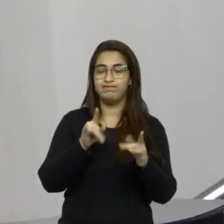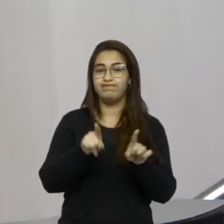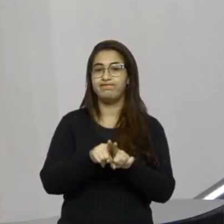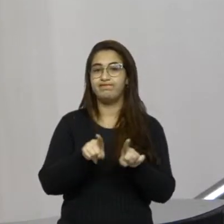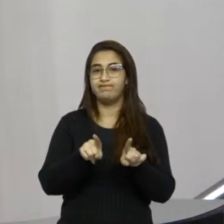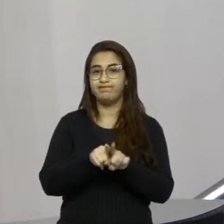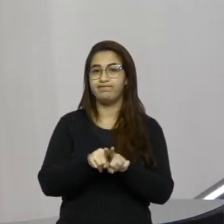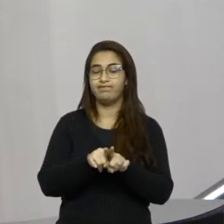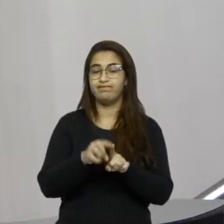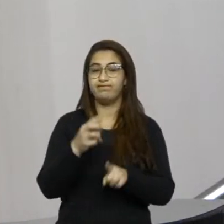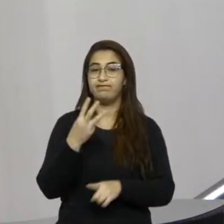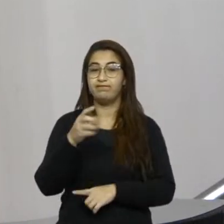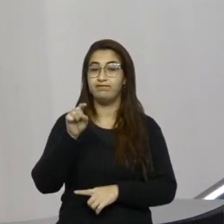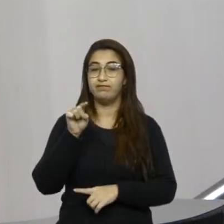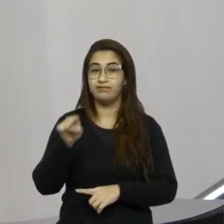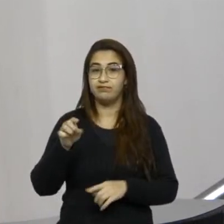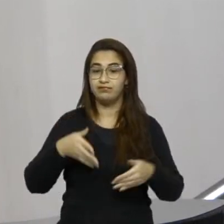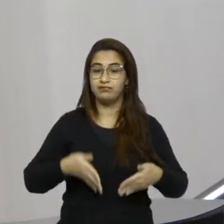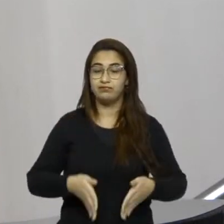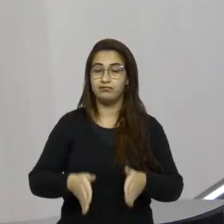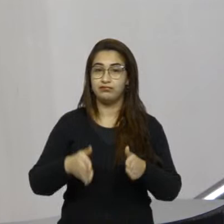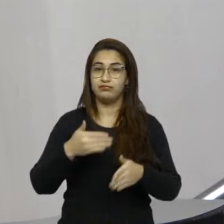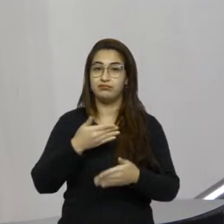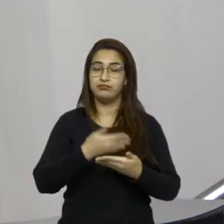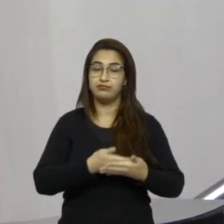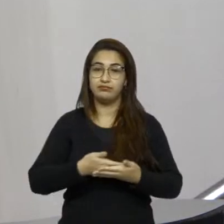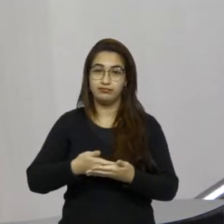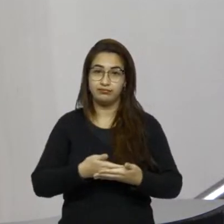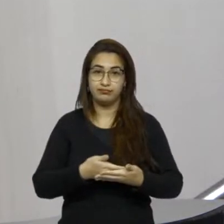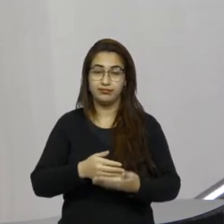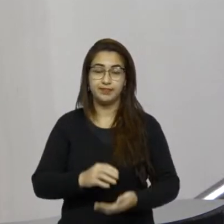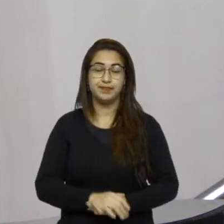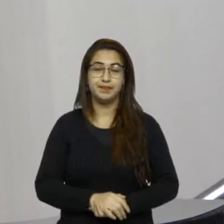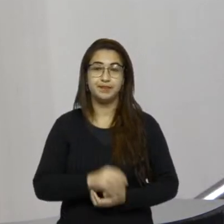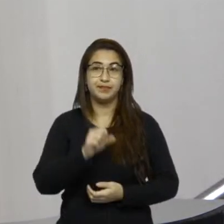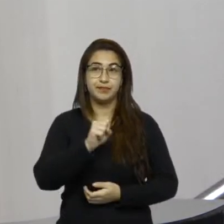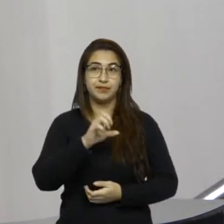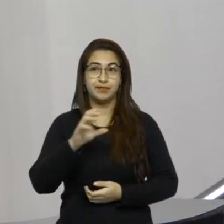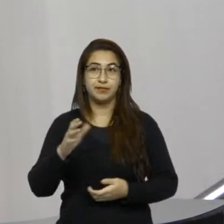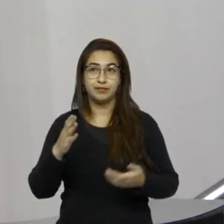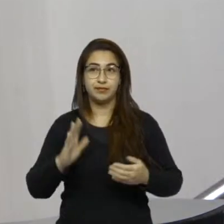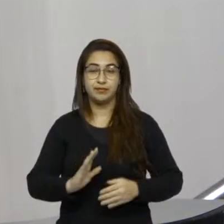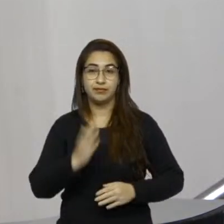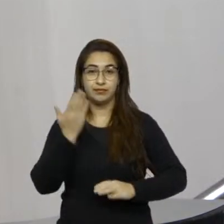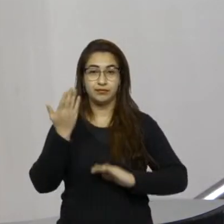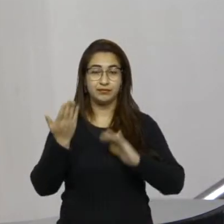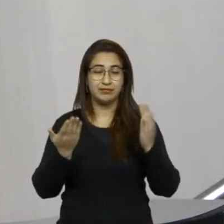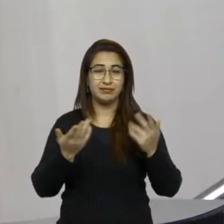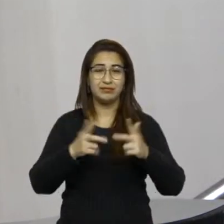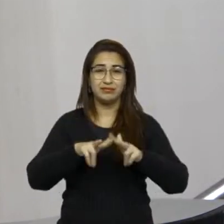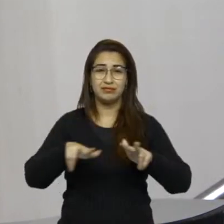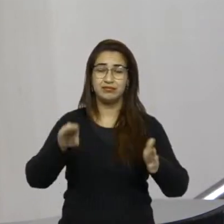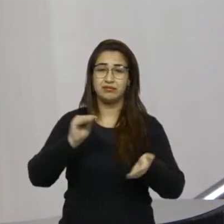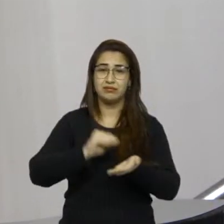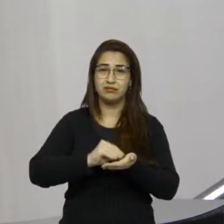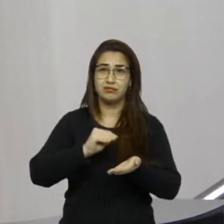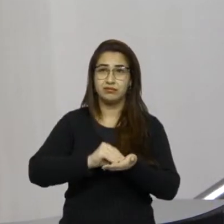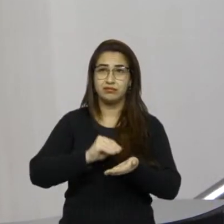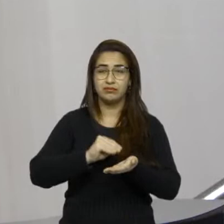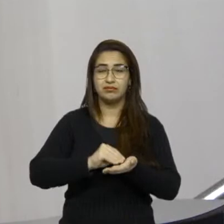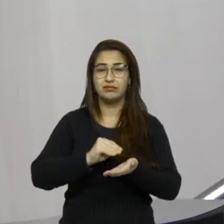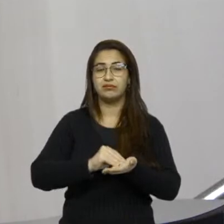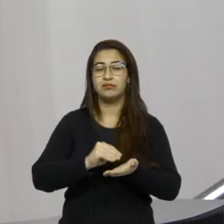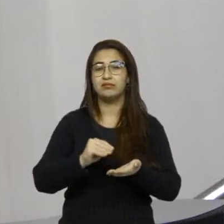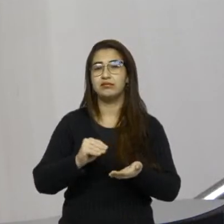mês. O Estado de Santa Catarina tem se deparado constantemente com a falta de leitos de UTI neonatal para atender a demanda existente. Blumenau é uma